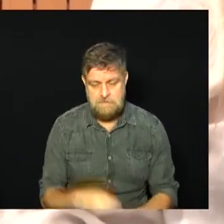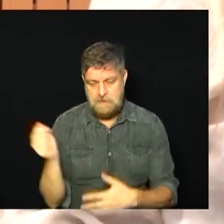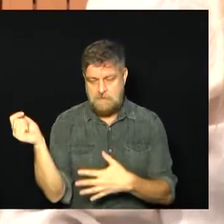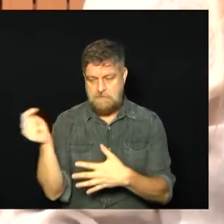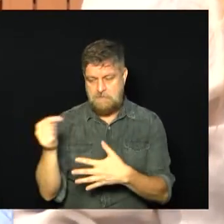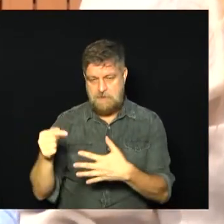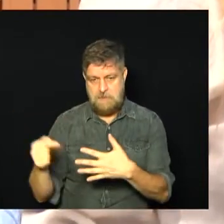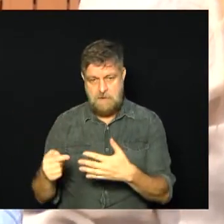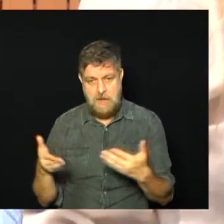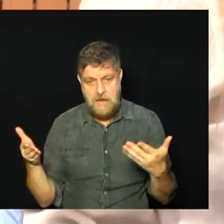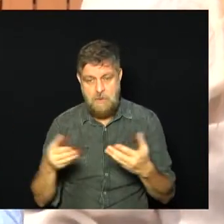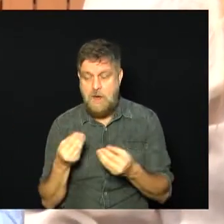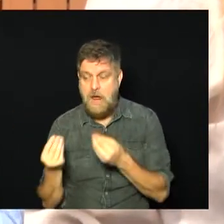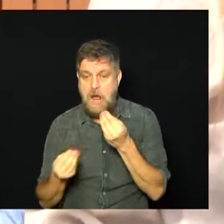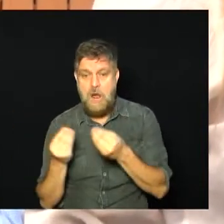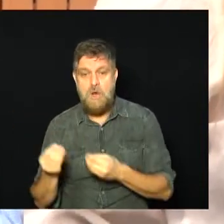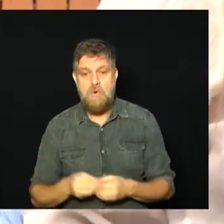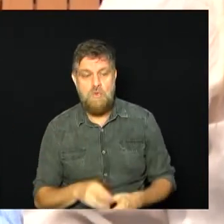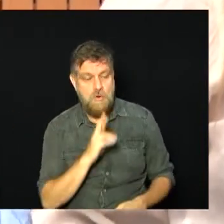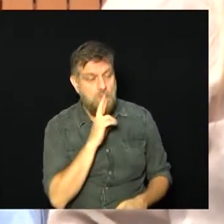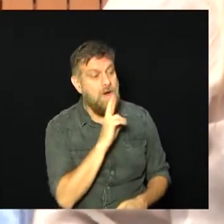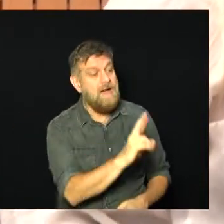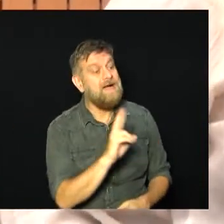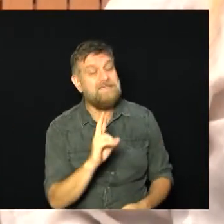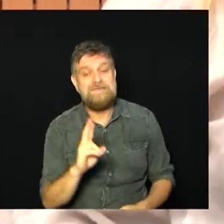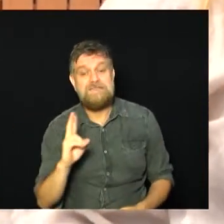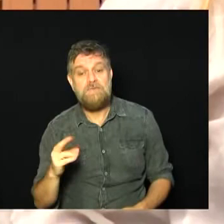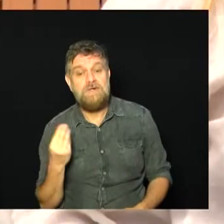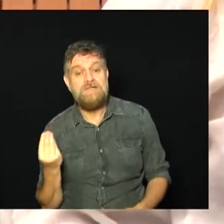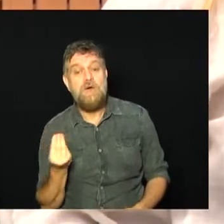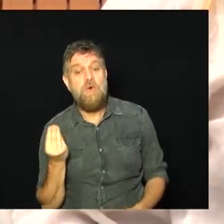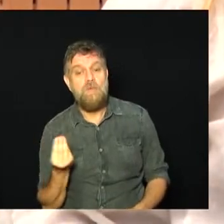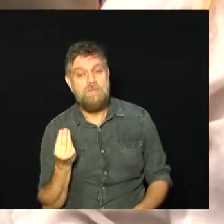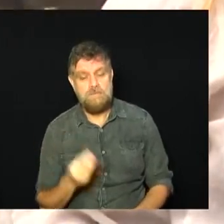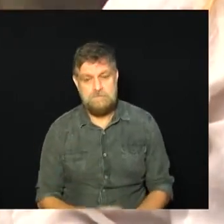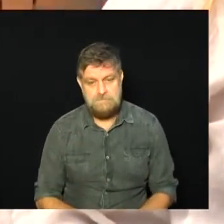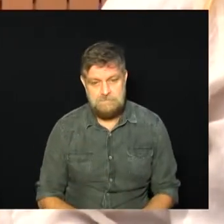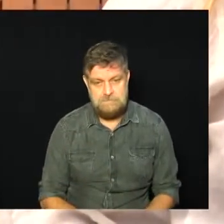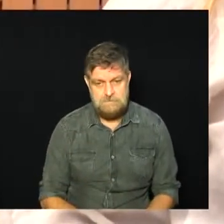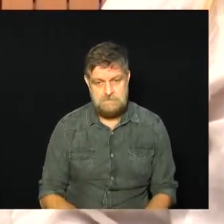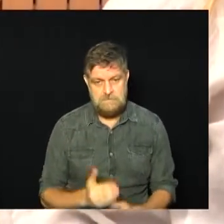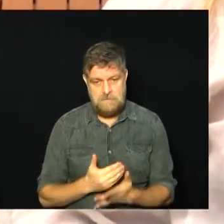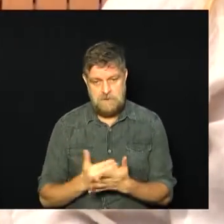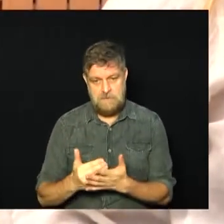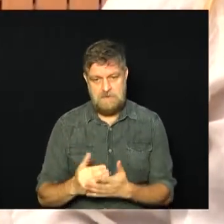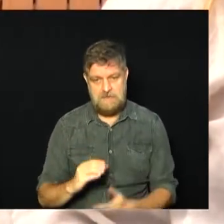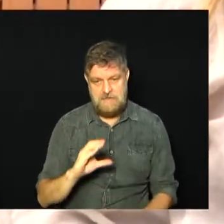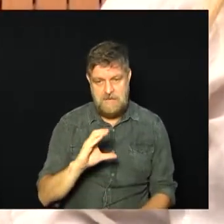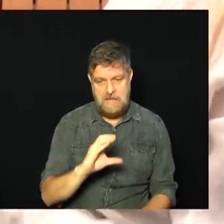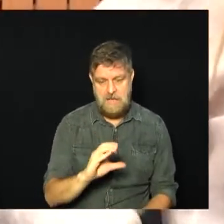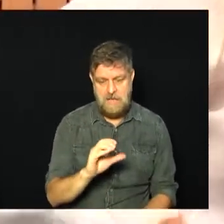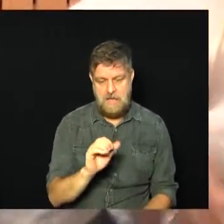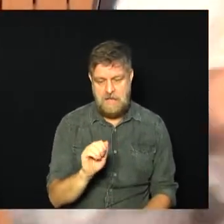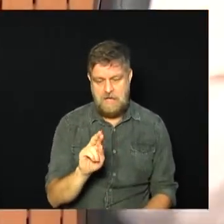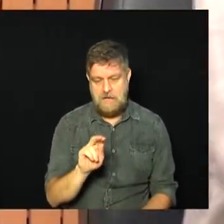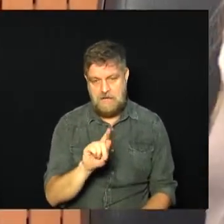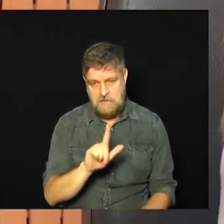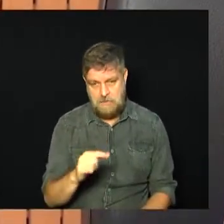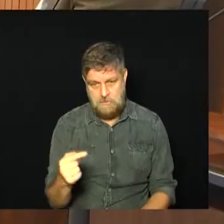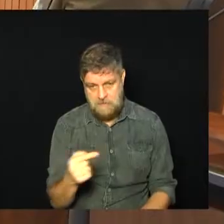coisas, agora como é que a gente faz a sequência de respostas aqui? Pode. Então, começar com a Carol para falar do plano diretor.